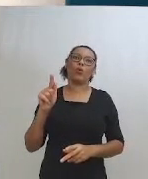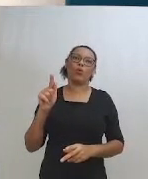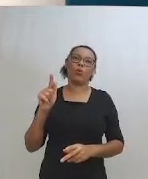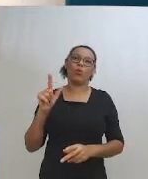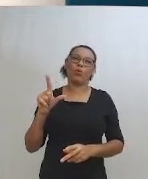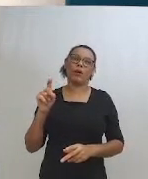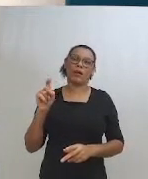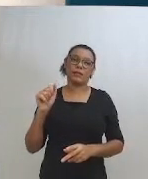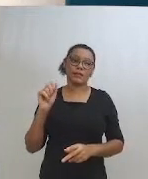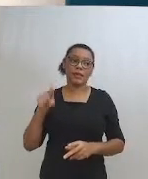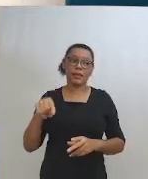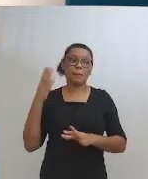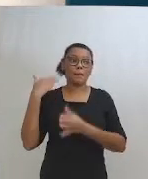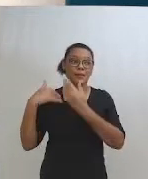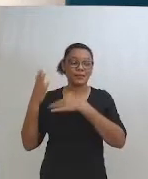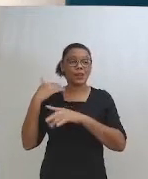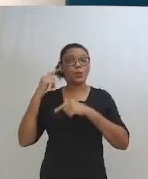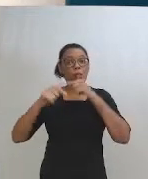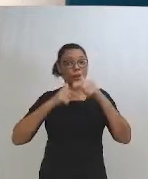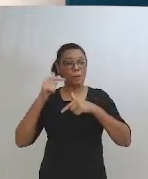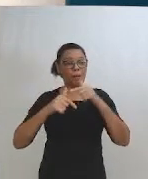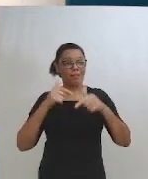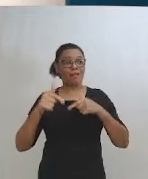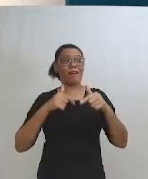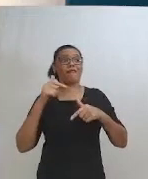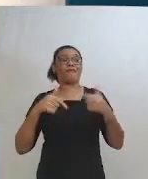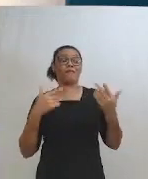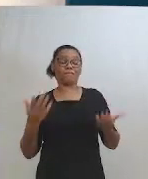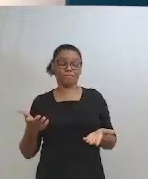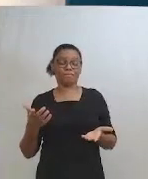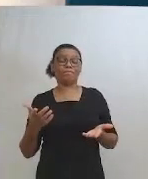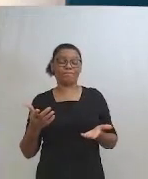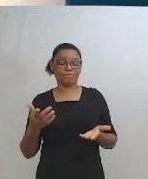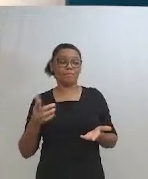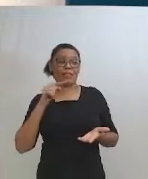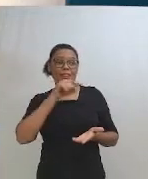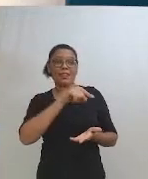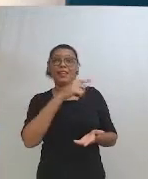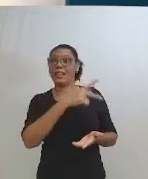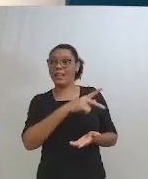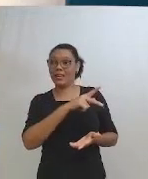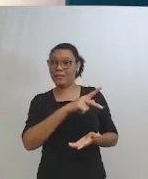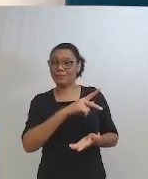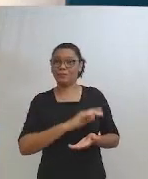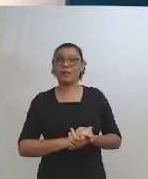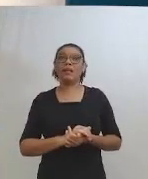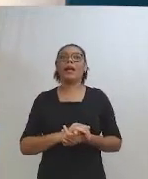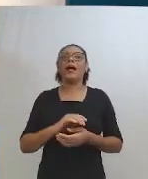que acabara de sair de uma vidraçaria para ir fechar uma outra loja de vidraçaria,